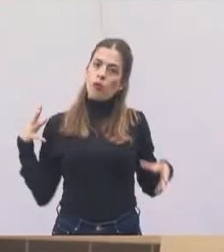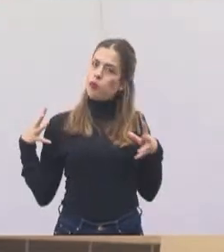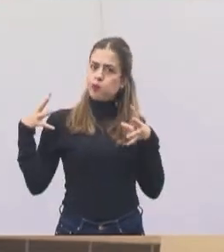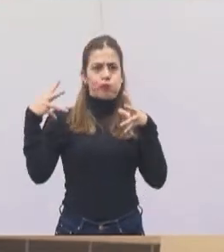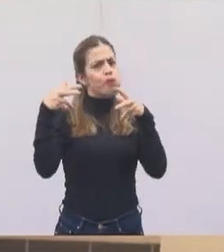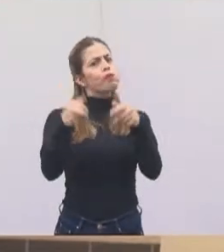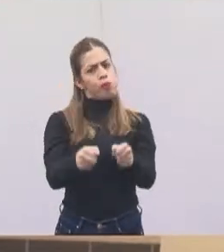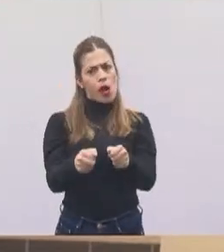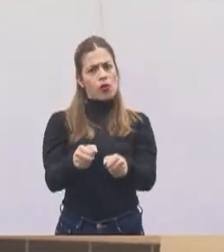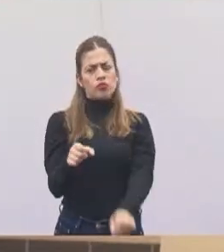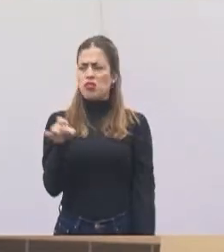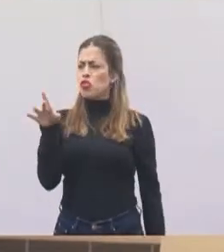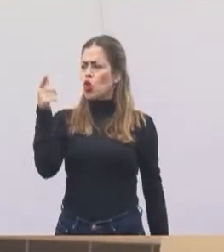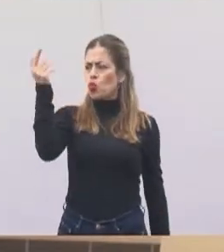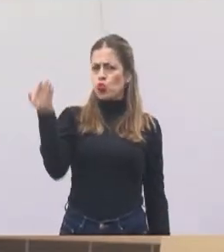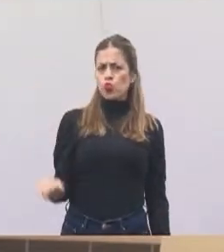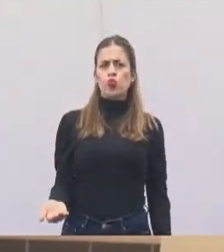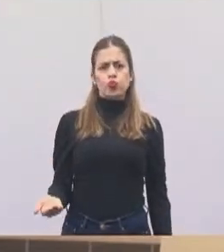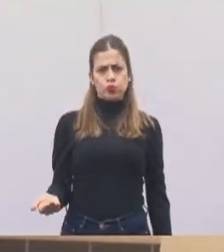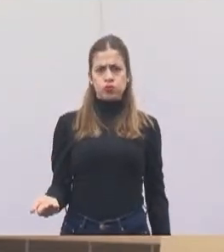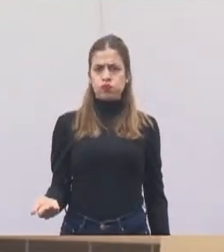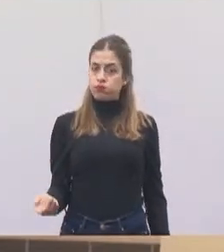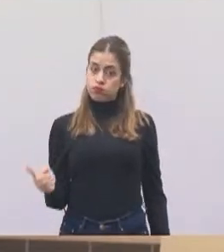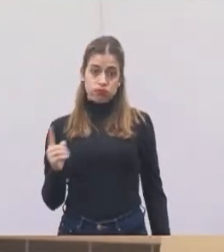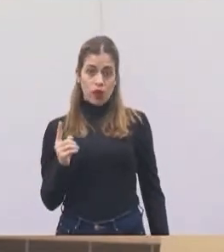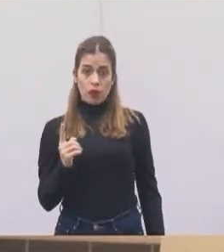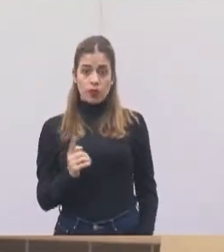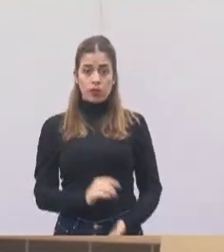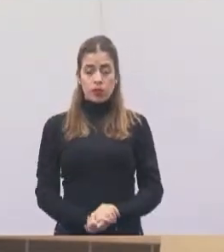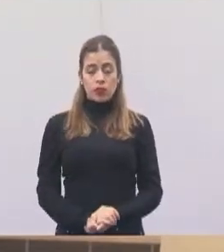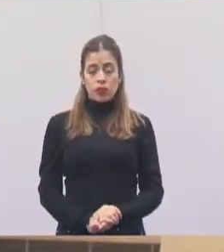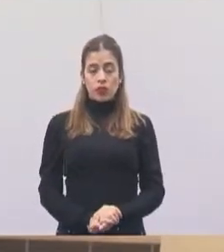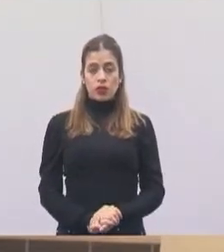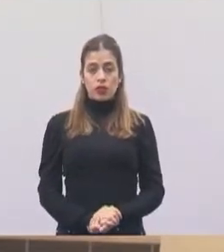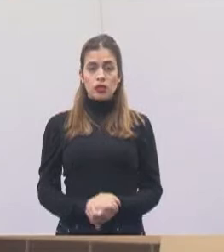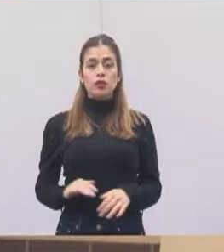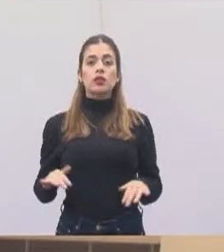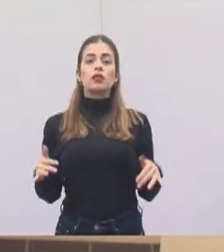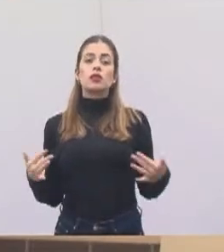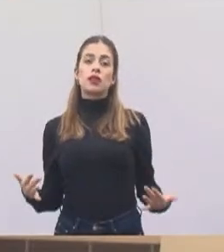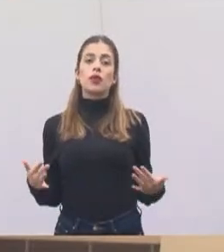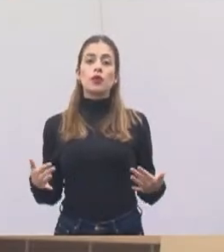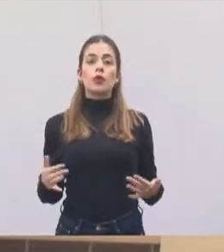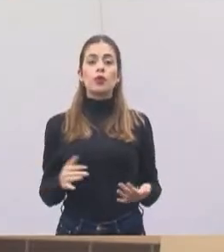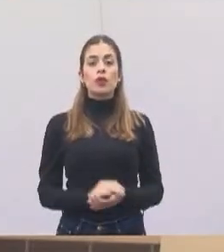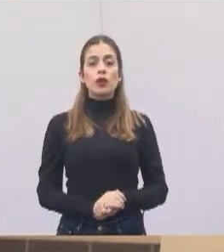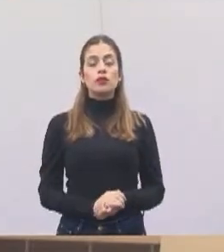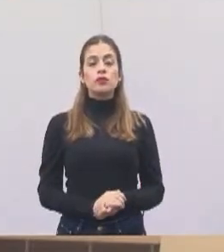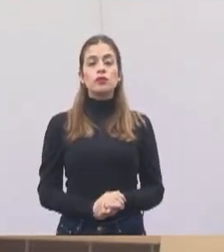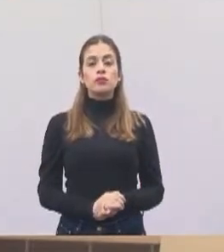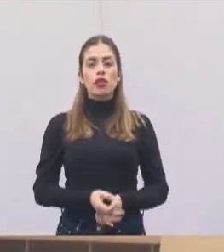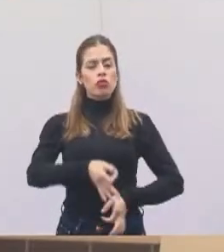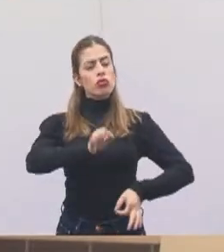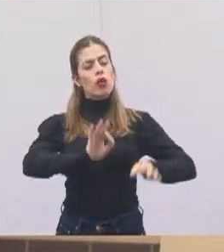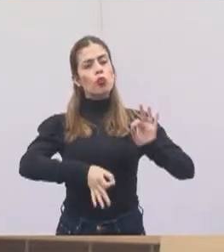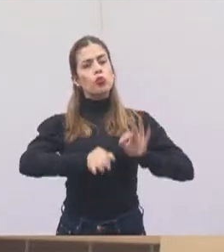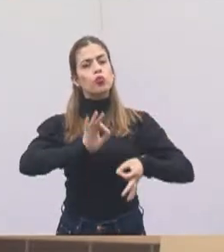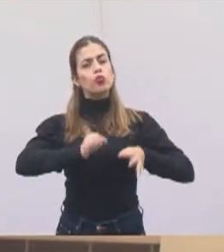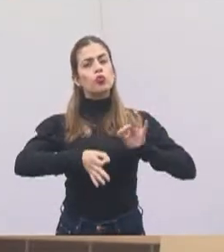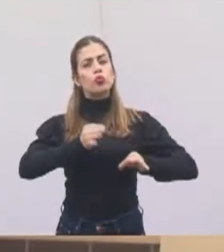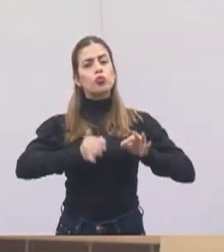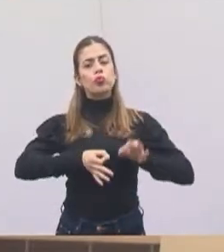todo e não para um único ser. Então, quando veio a parte jurídica